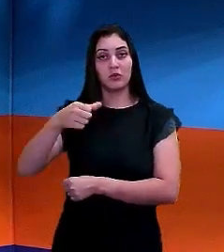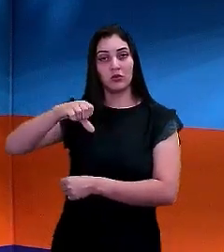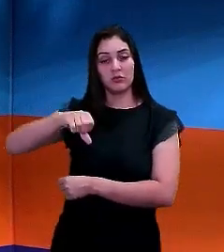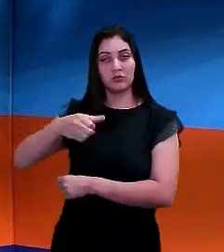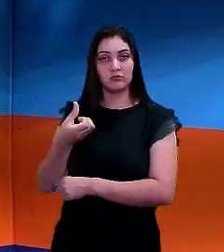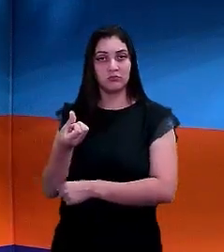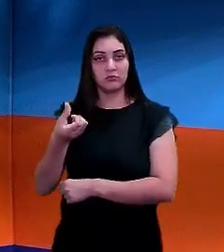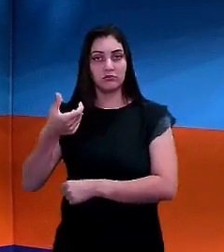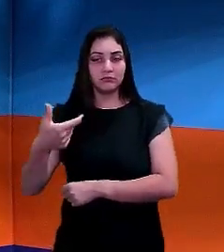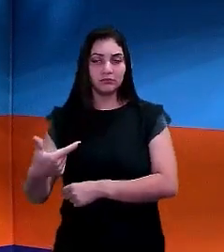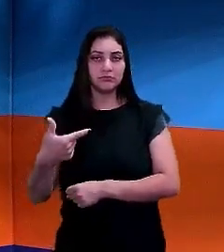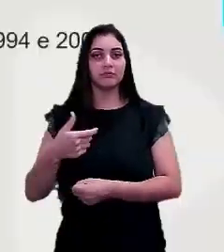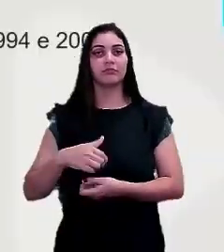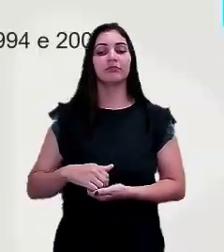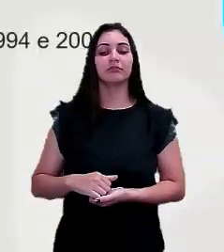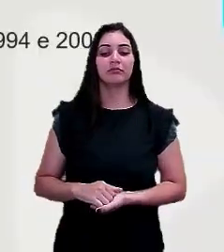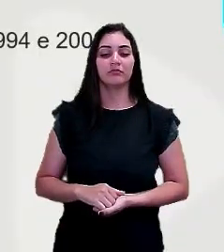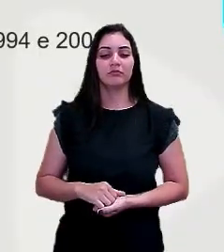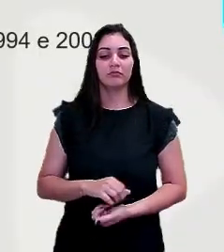1962.